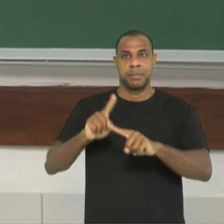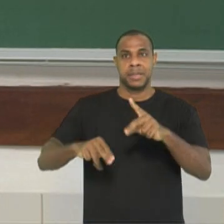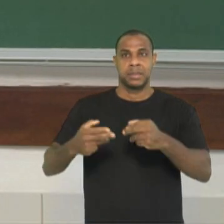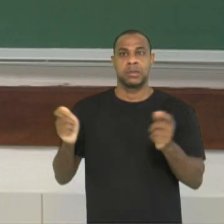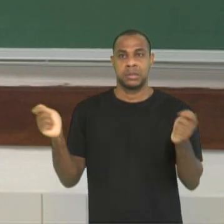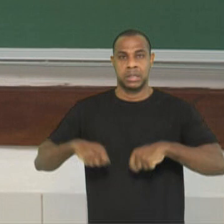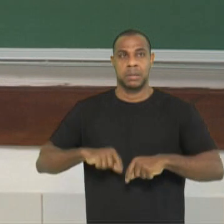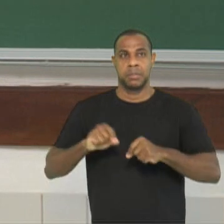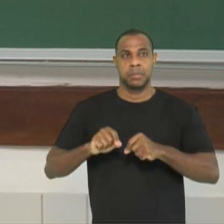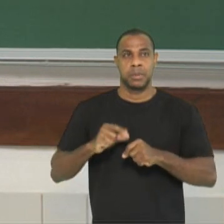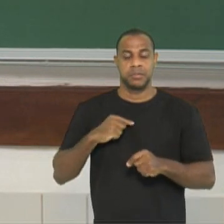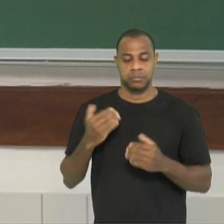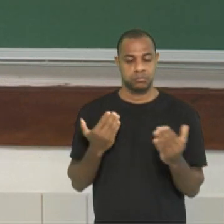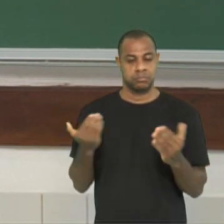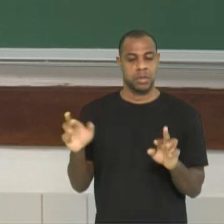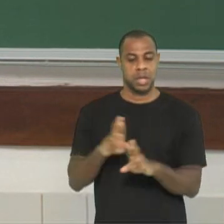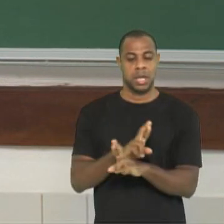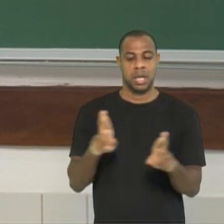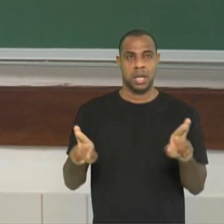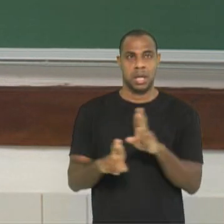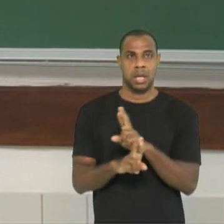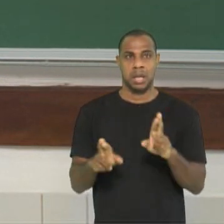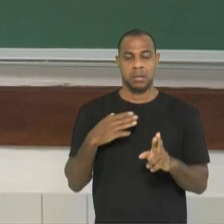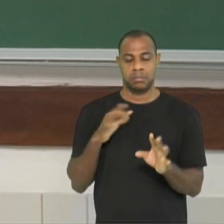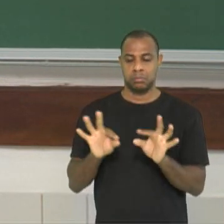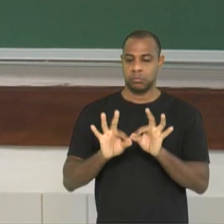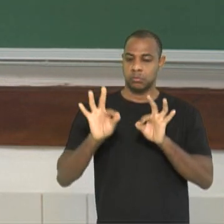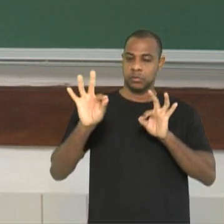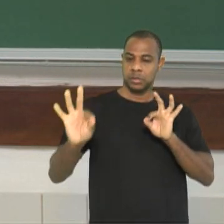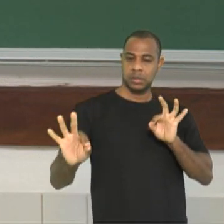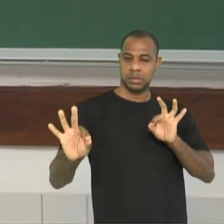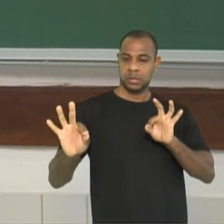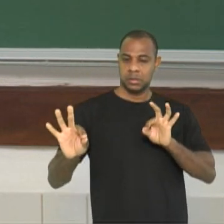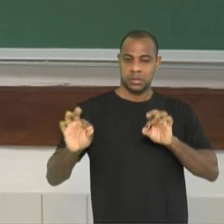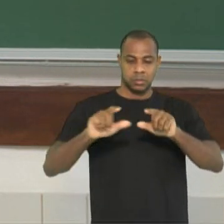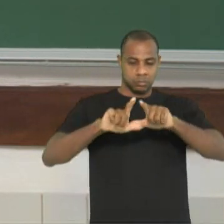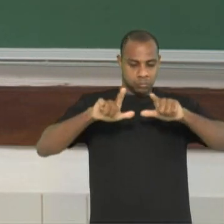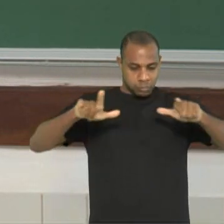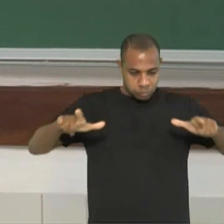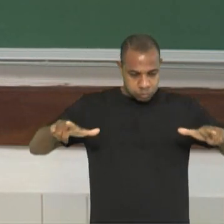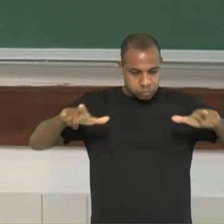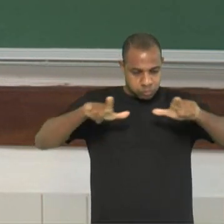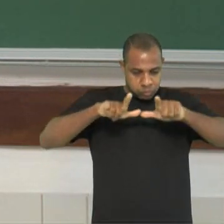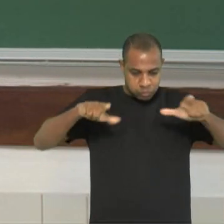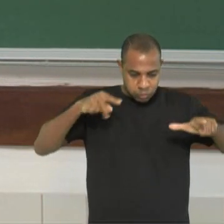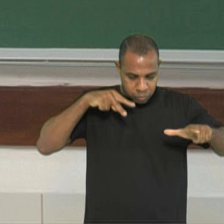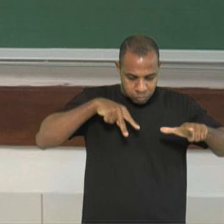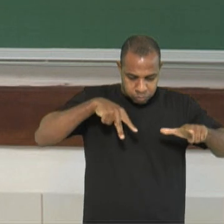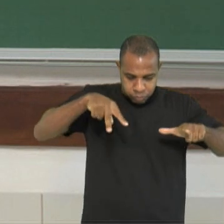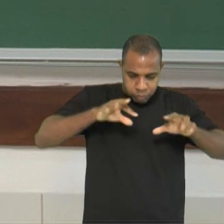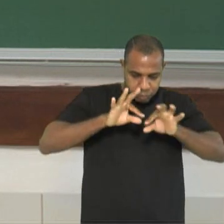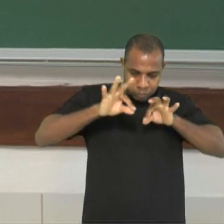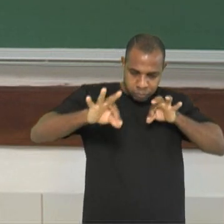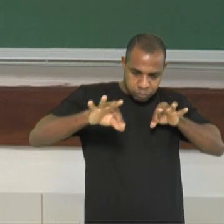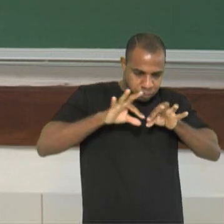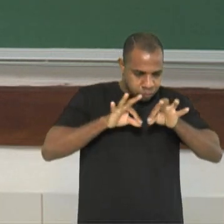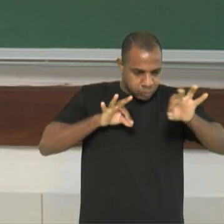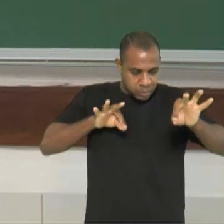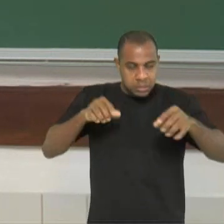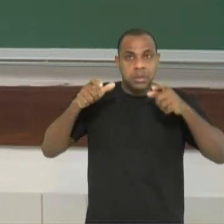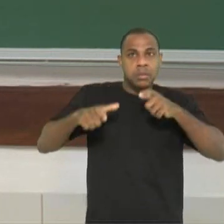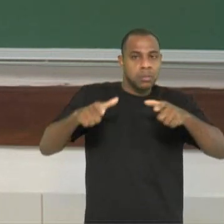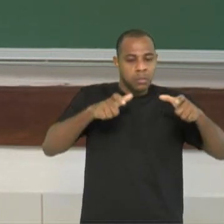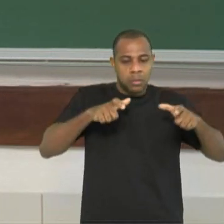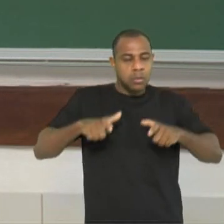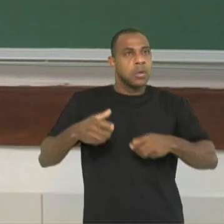possamos relacionar as distâncias que estamos vendo nos mapas, nas representações da superfície terrestre e que